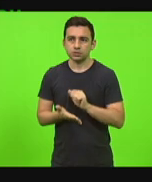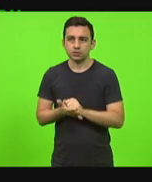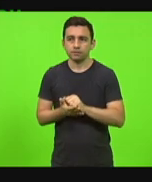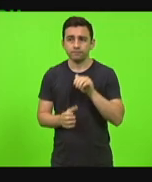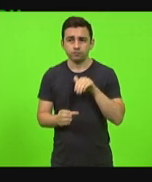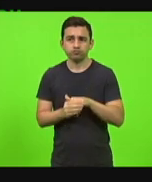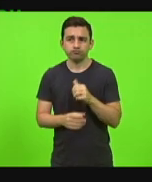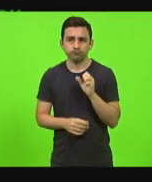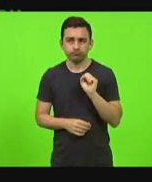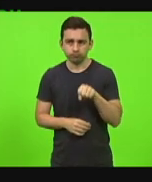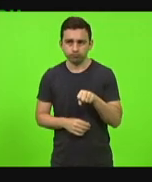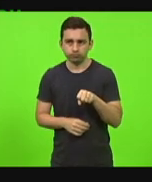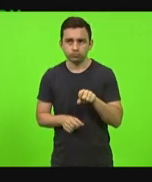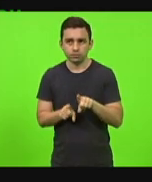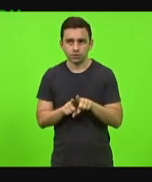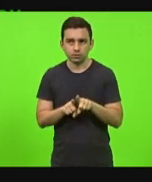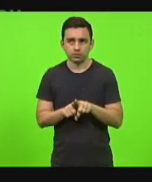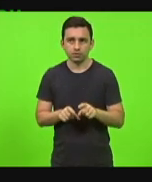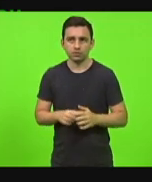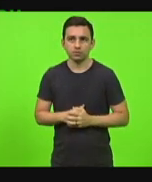Excelência? Voto sim.